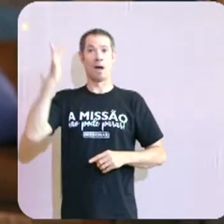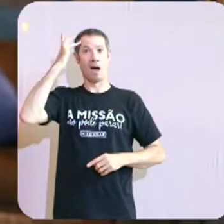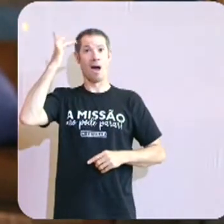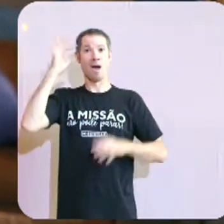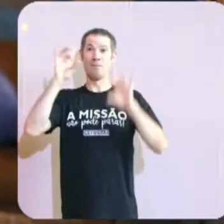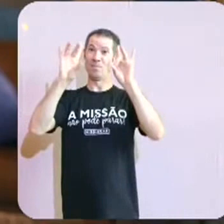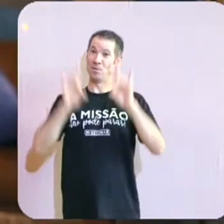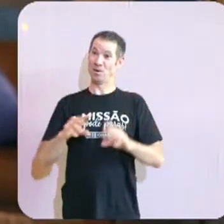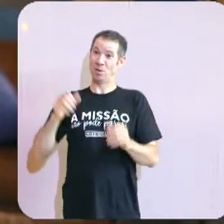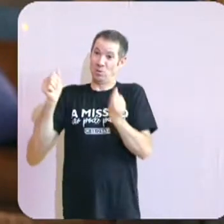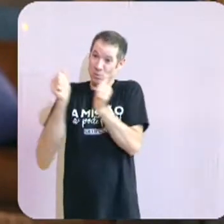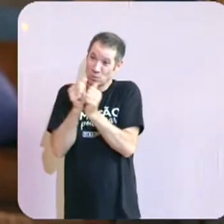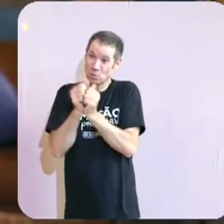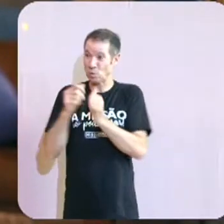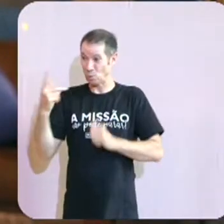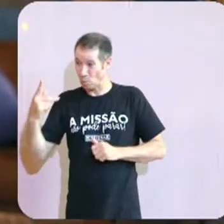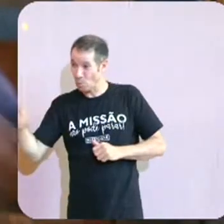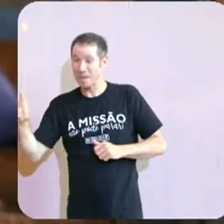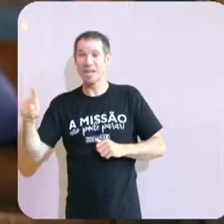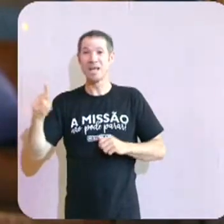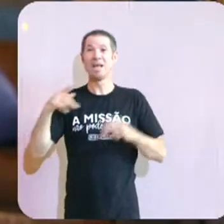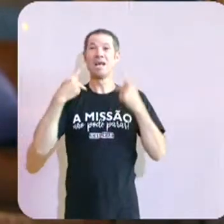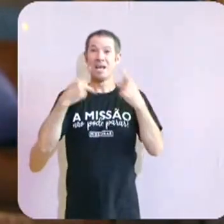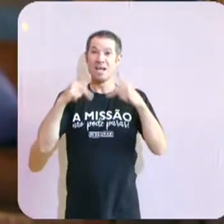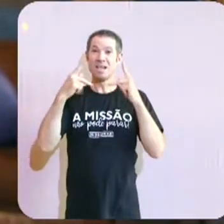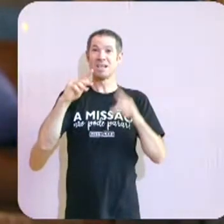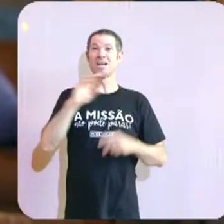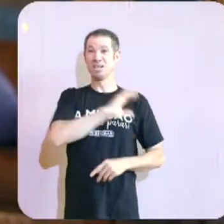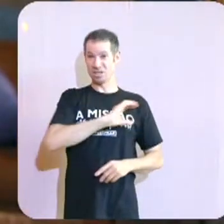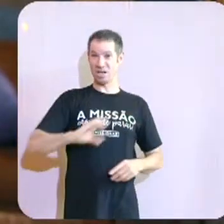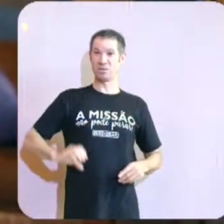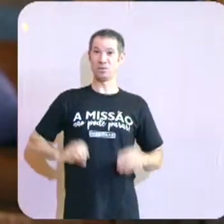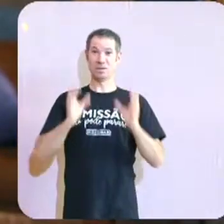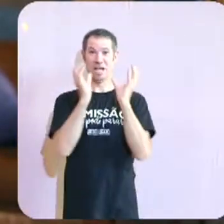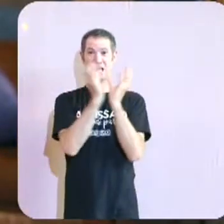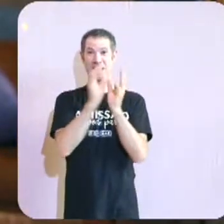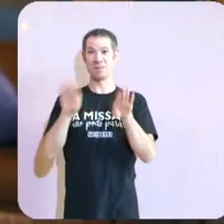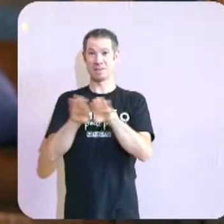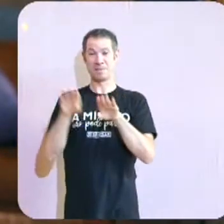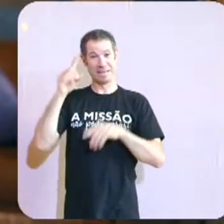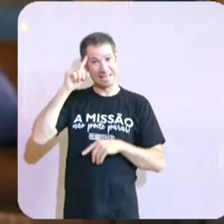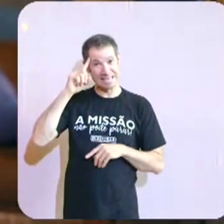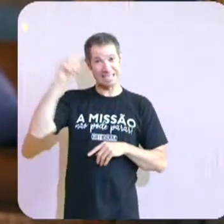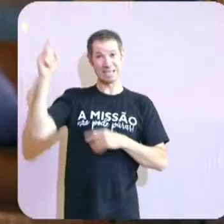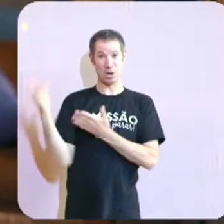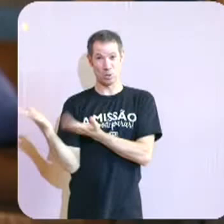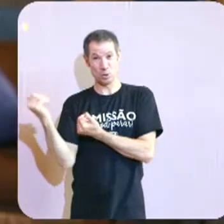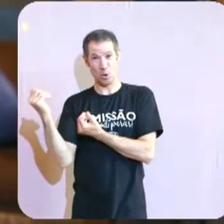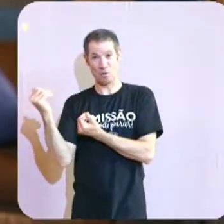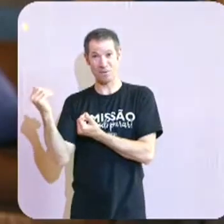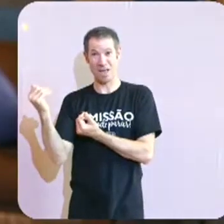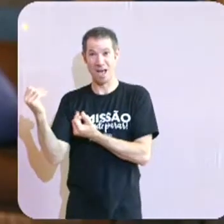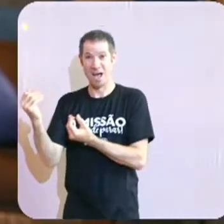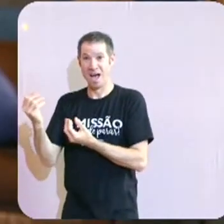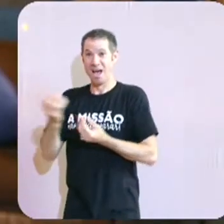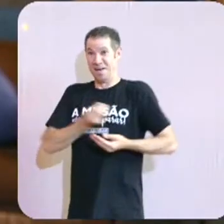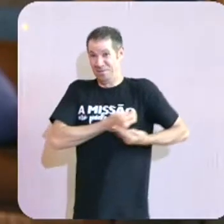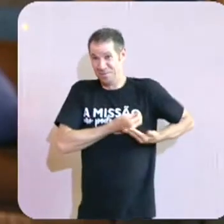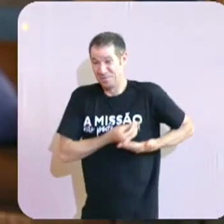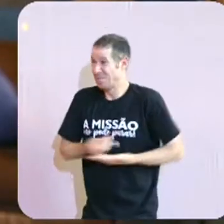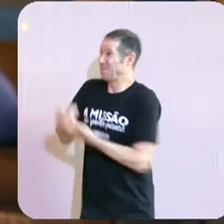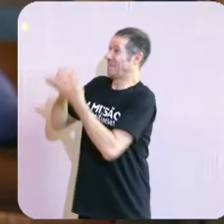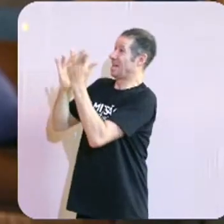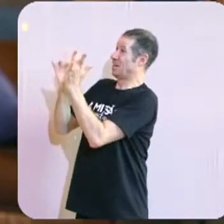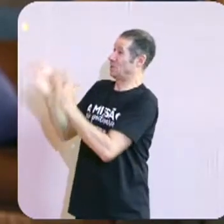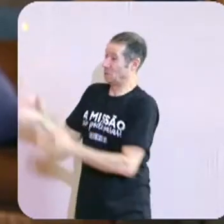estar com ele. Eu pude falar de Jesus e a nossa equipe também. E ali, naquele dia, aquele jovem entregou a vida para Jesus. E eu